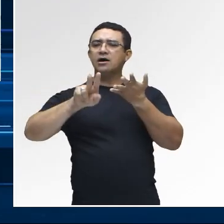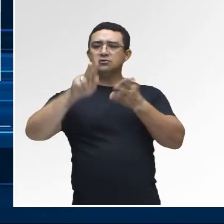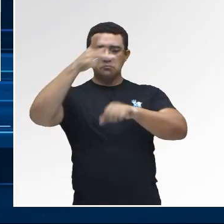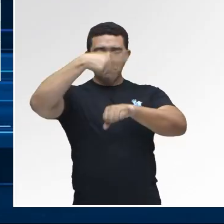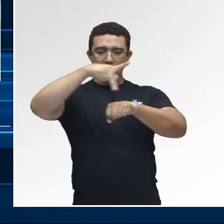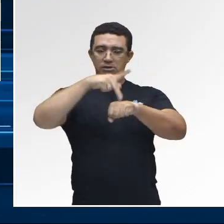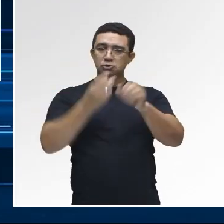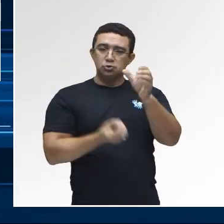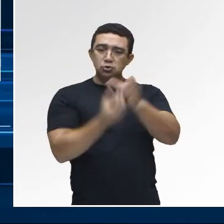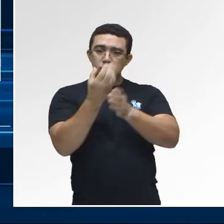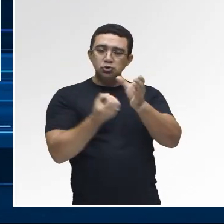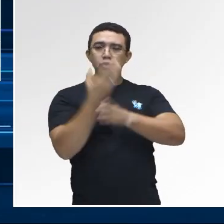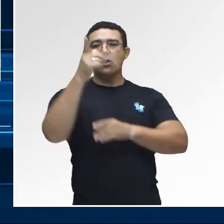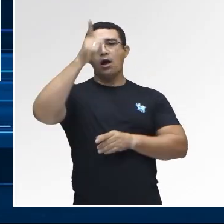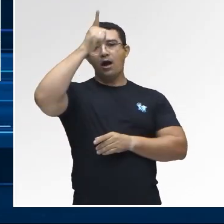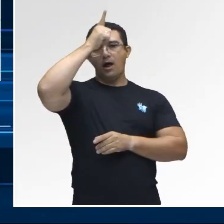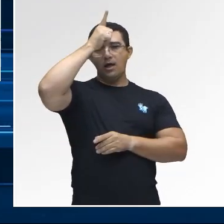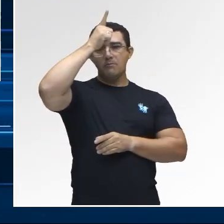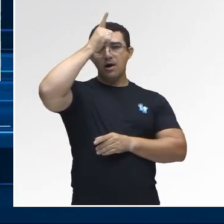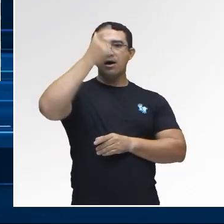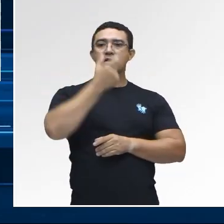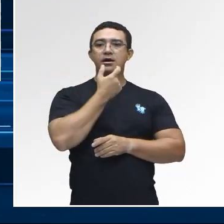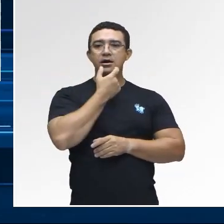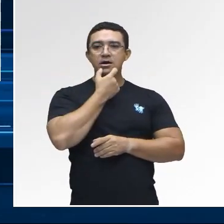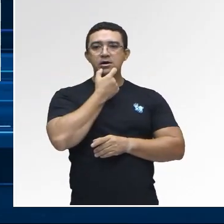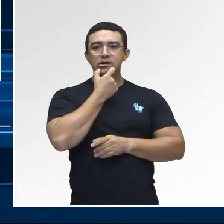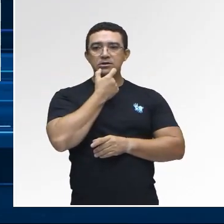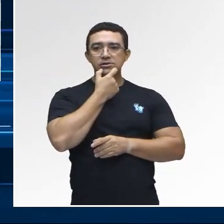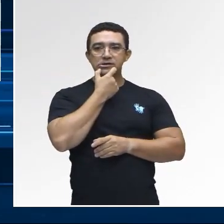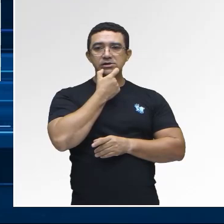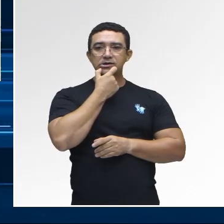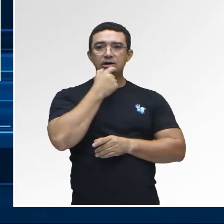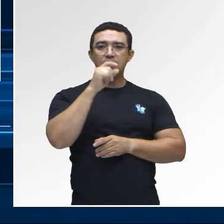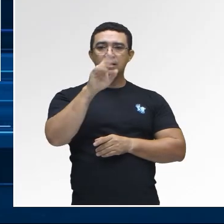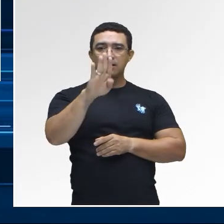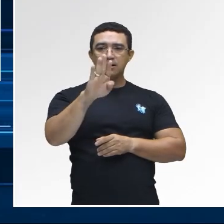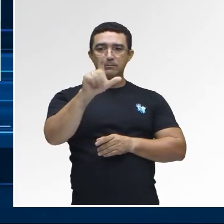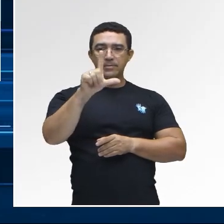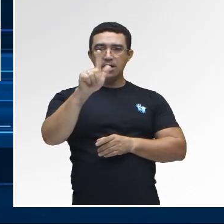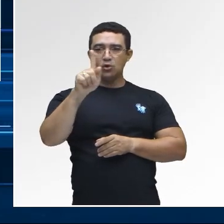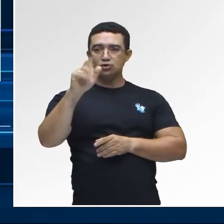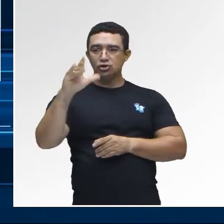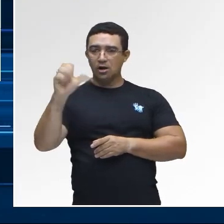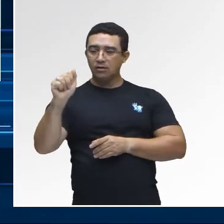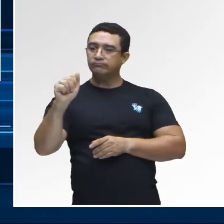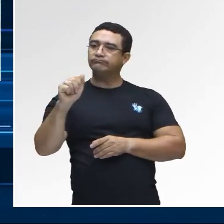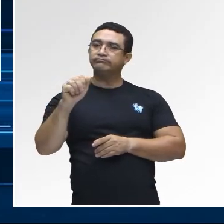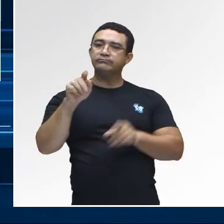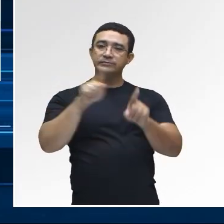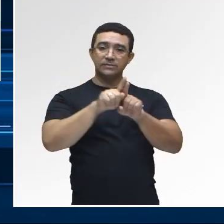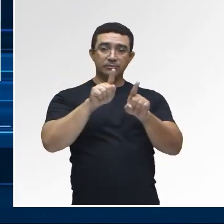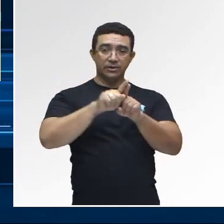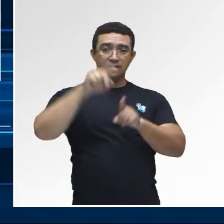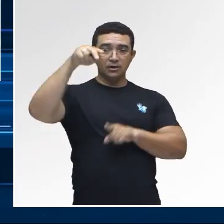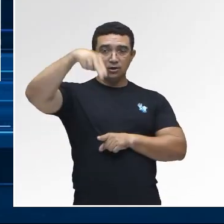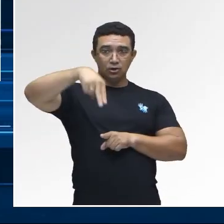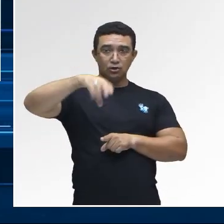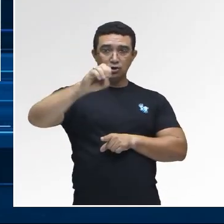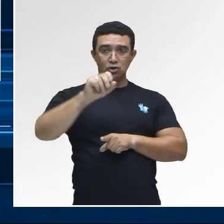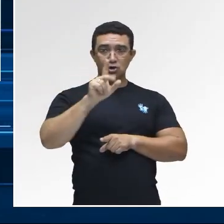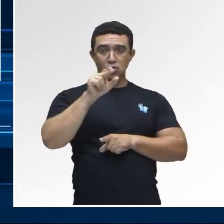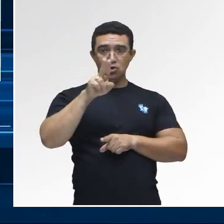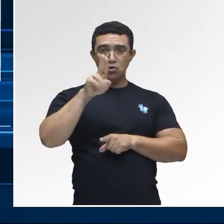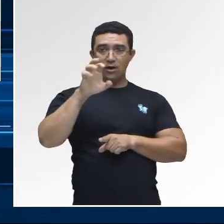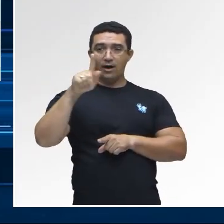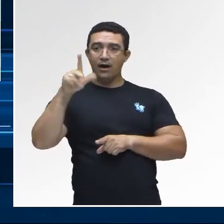A Alemanha, a Inglaterra, a Bélgica, a Dinamarca, a Noruega. Então,